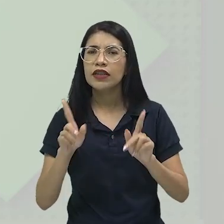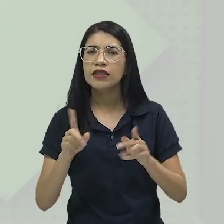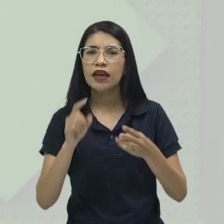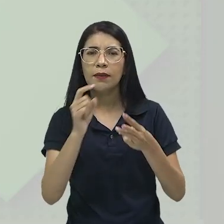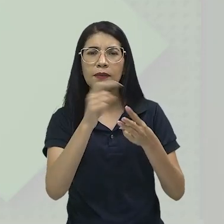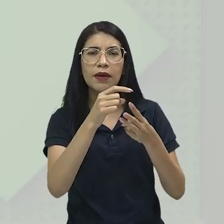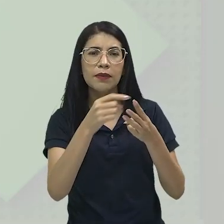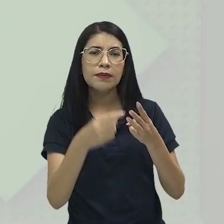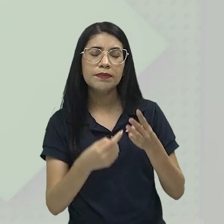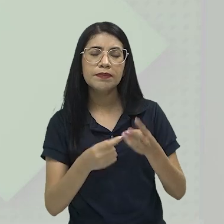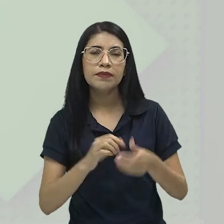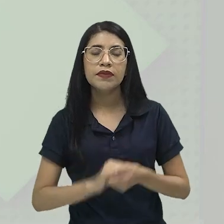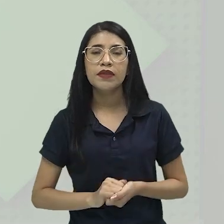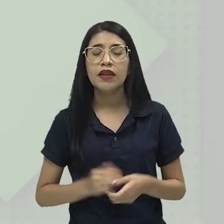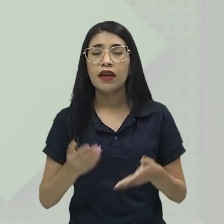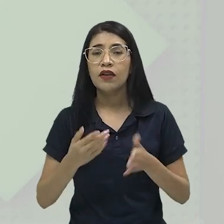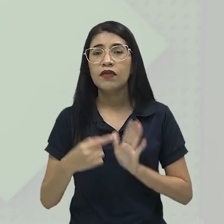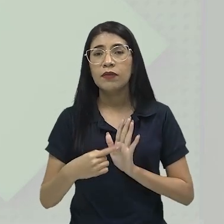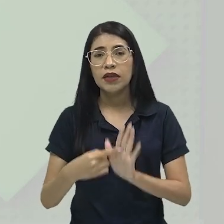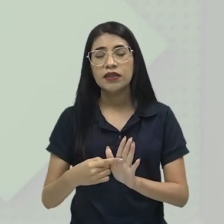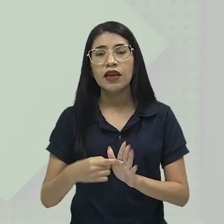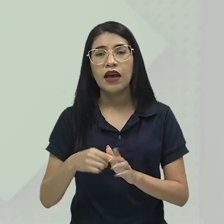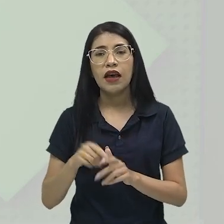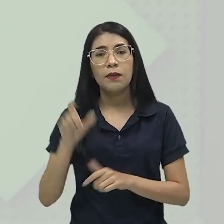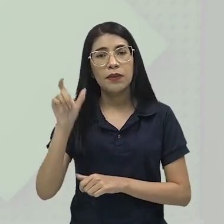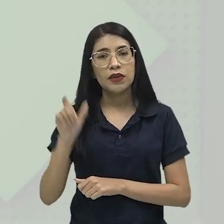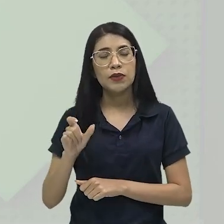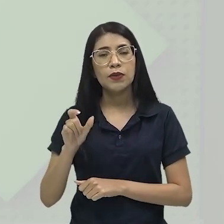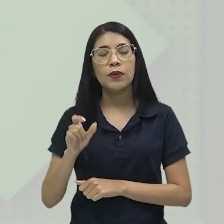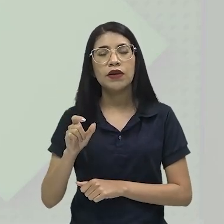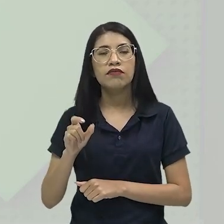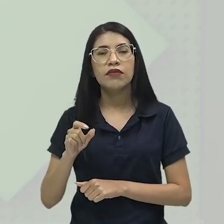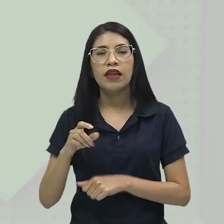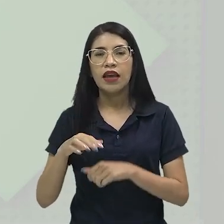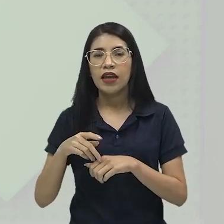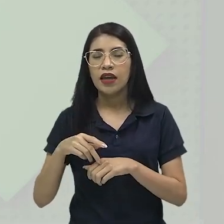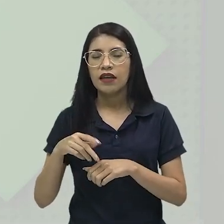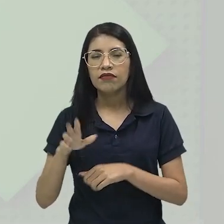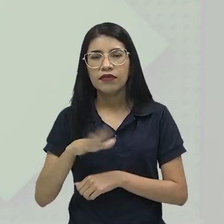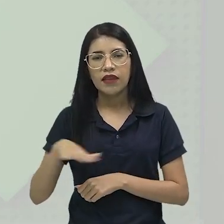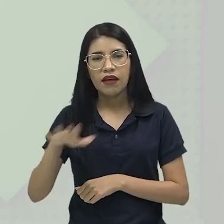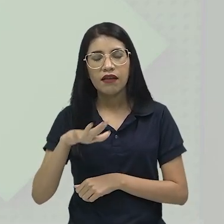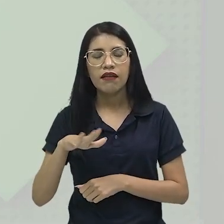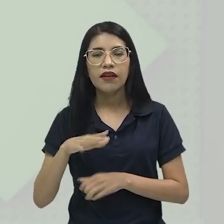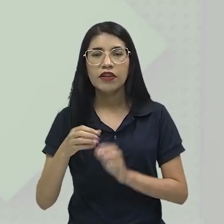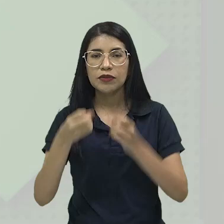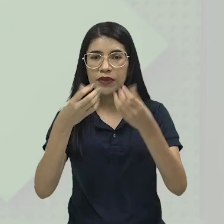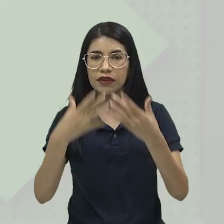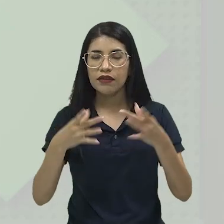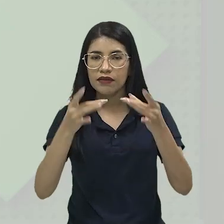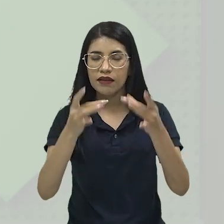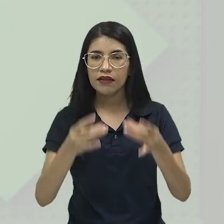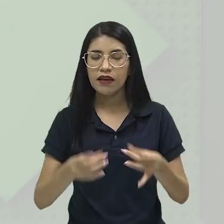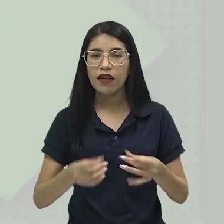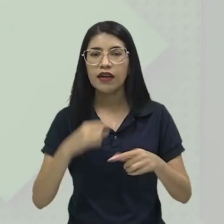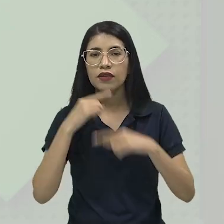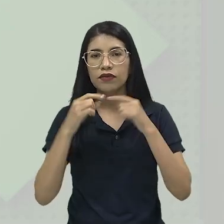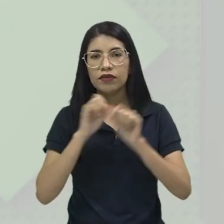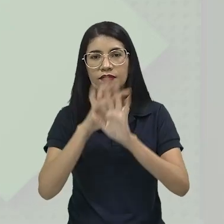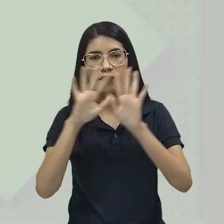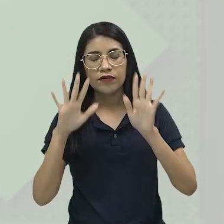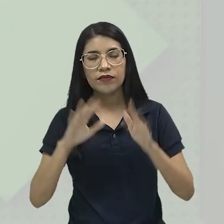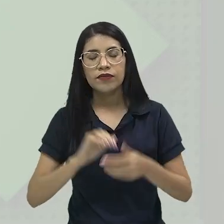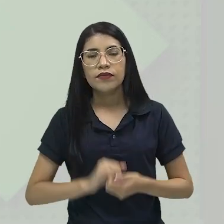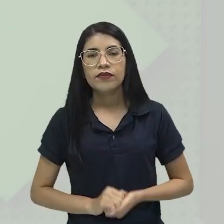elas? Bom, a gente vai ouvir a opinião de uma especialista da área, que vai falar um pouquinho mais sobre essas doenças e tirar aí as nossas